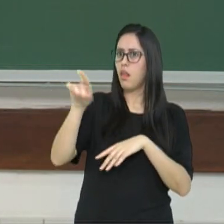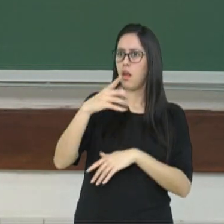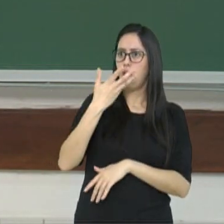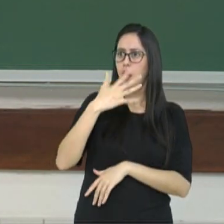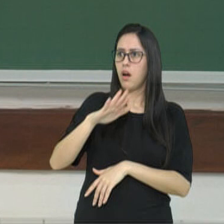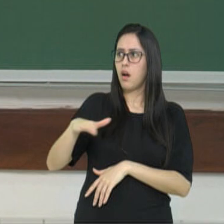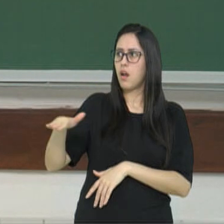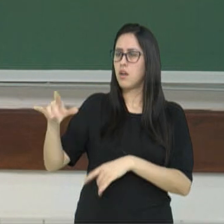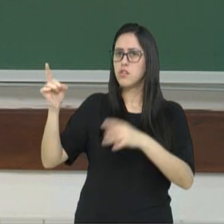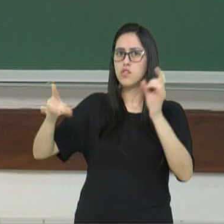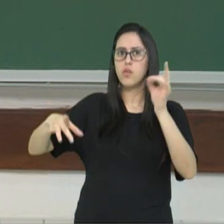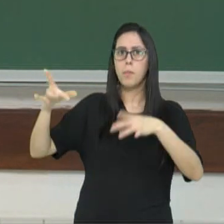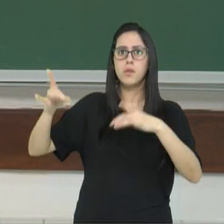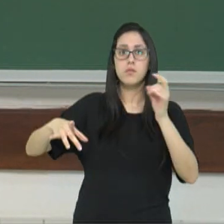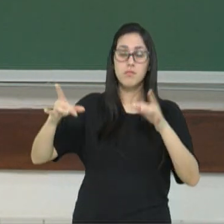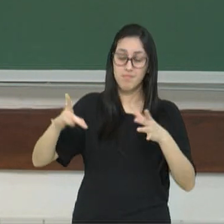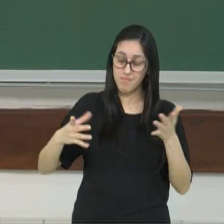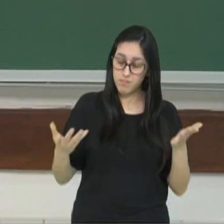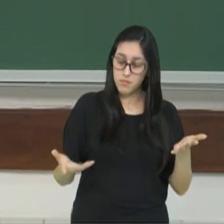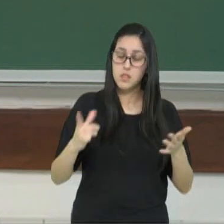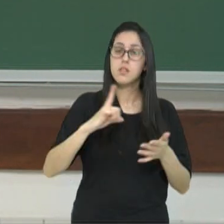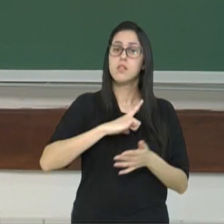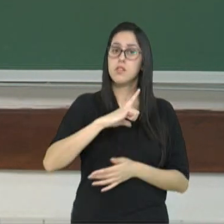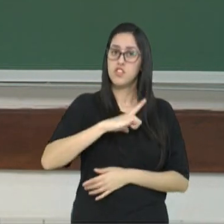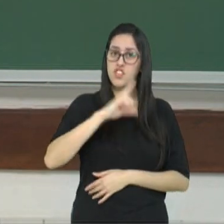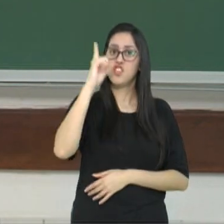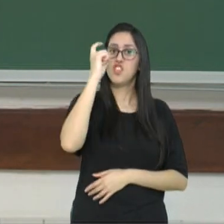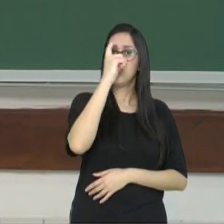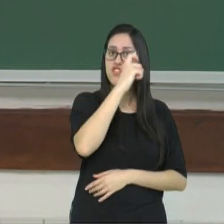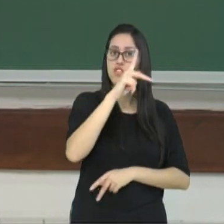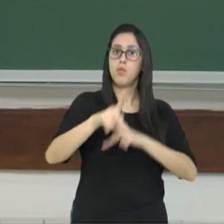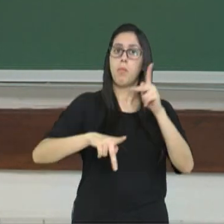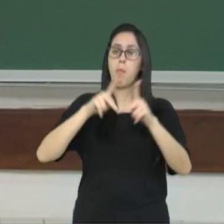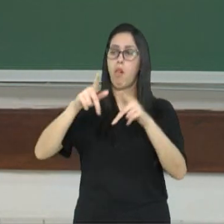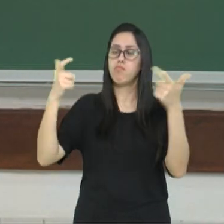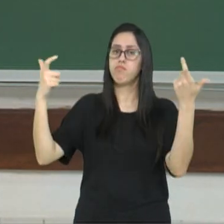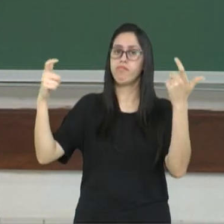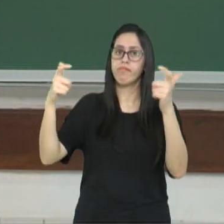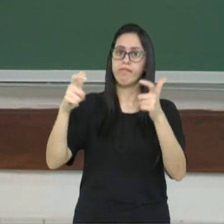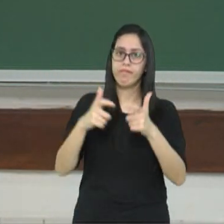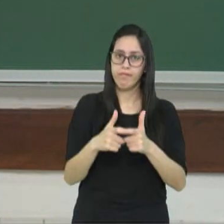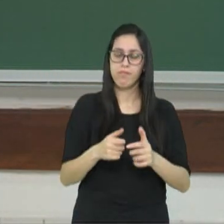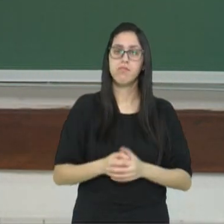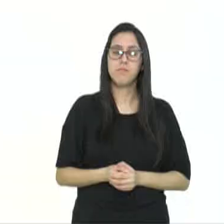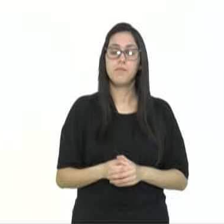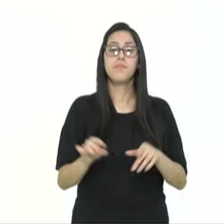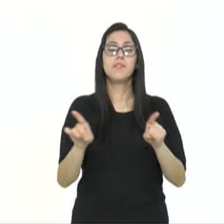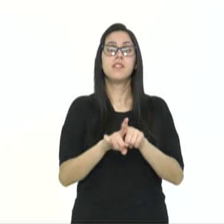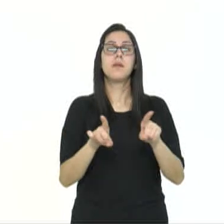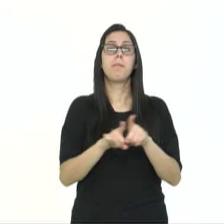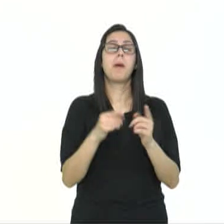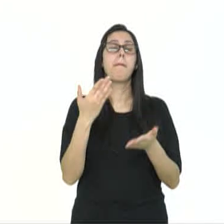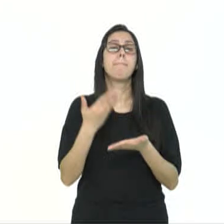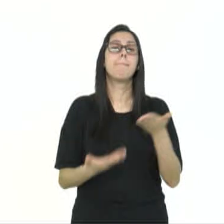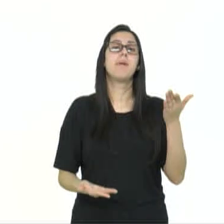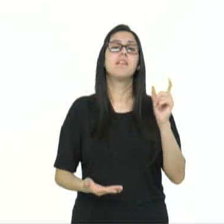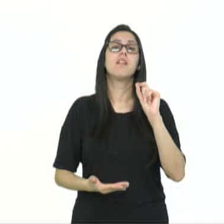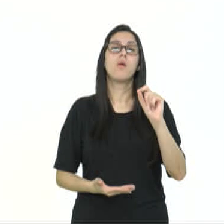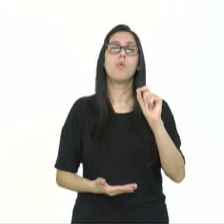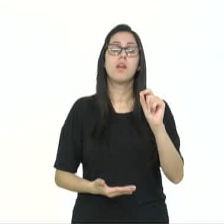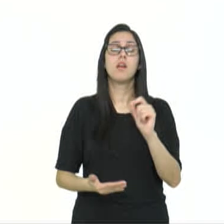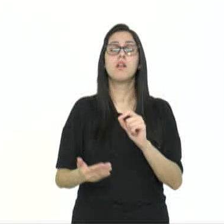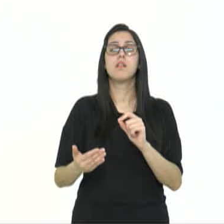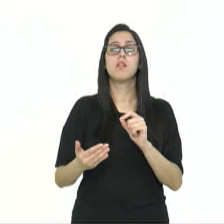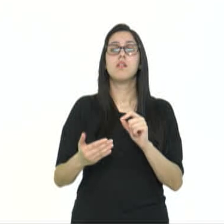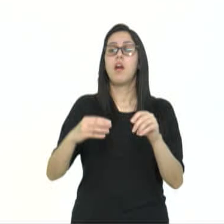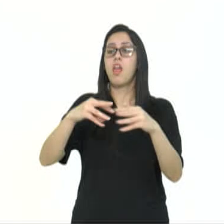muito grande para a economia e para a demografia, para a população do Paraguai. Sem contar que eles perderam daí 140 mil